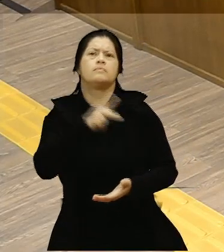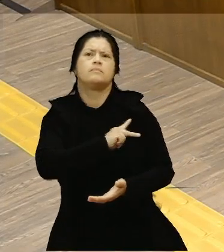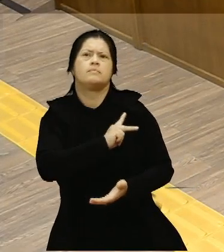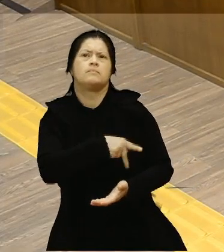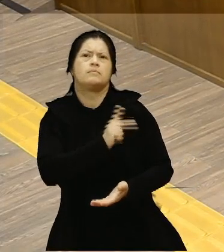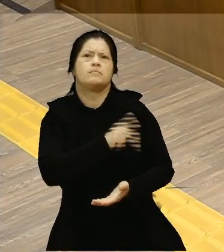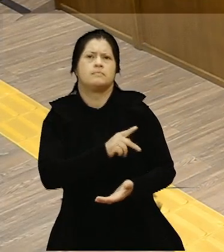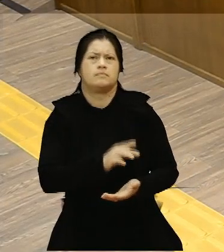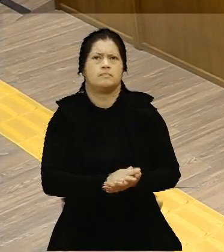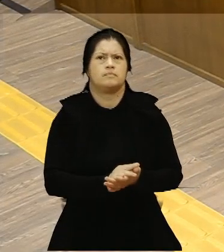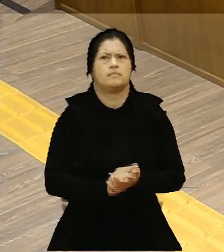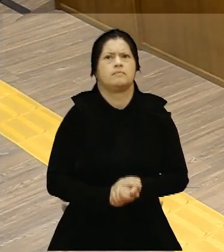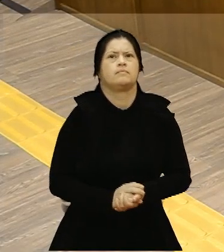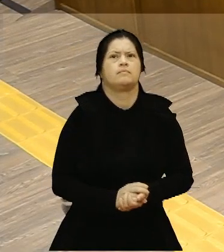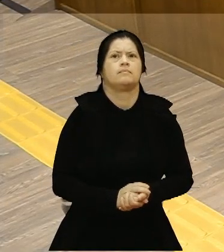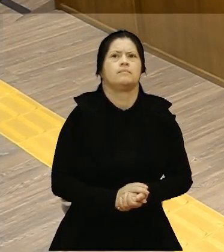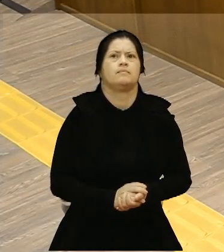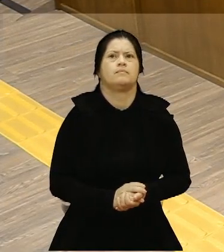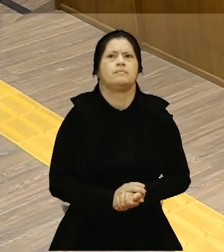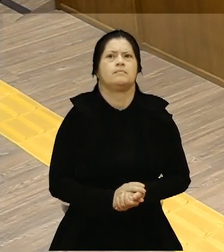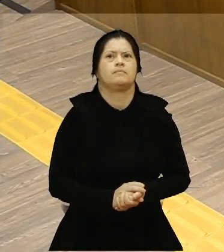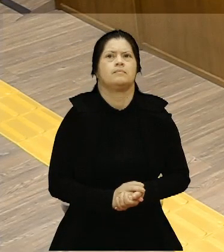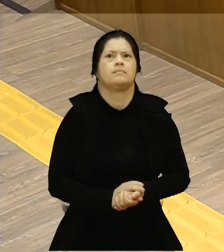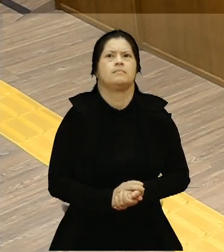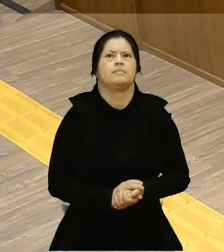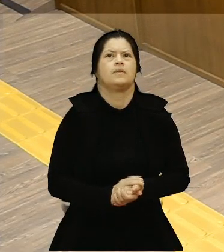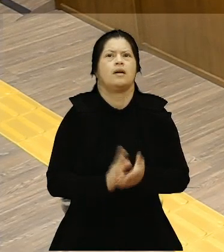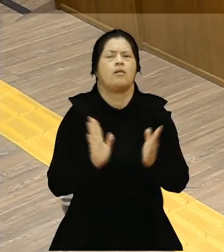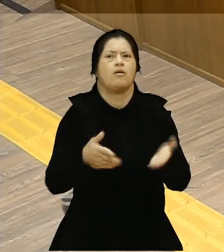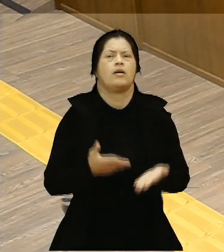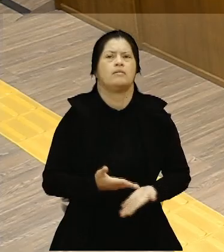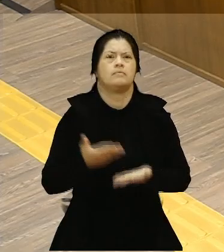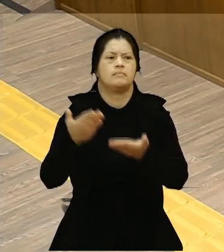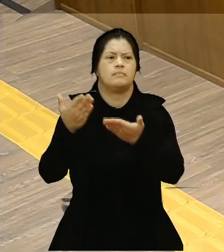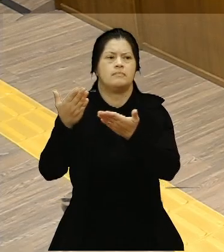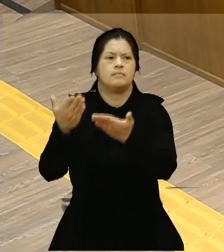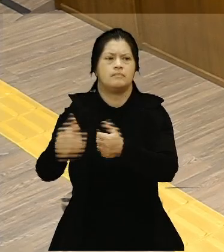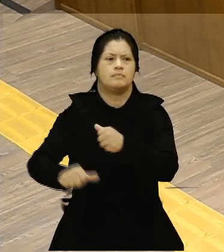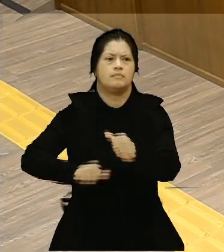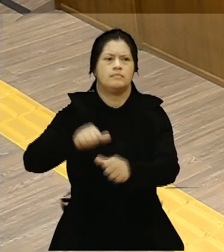Estela Balardim. Desculpe. Passo a condução dos trabalhos